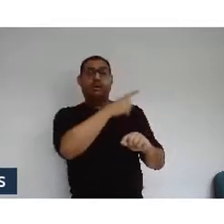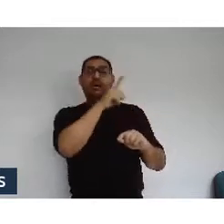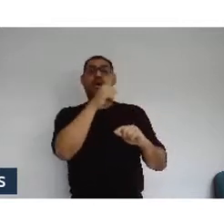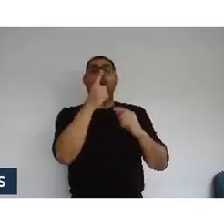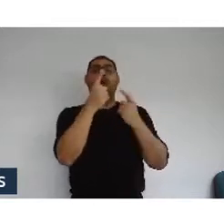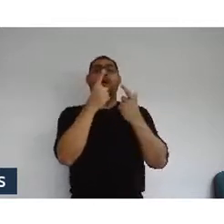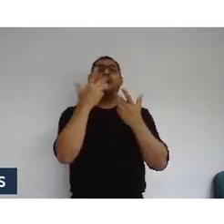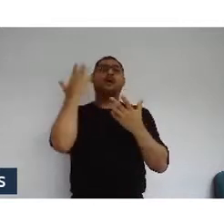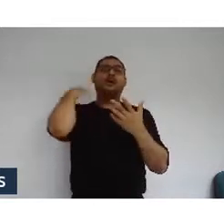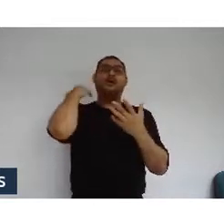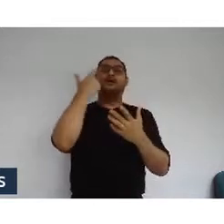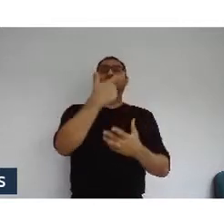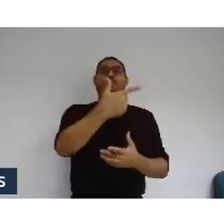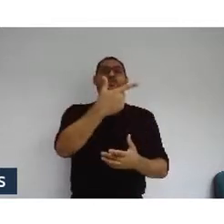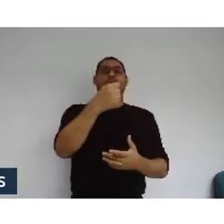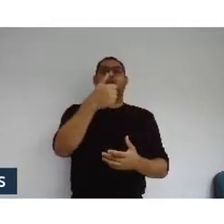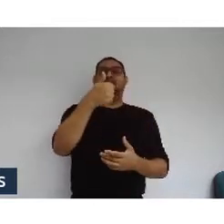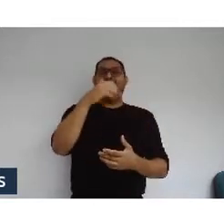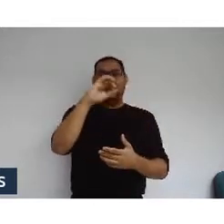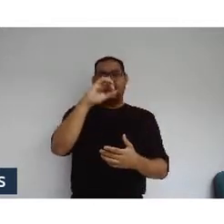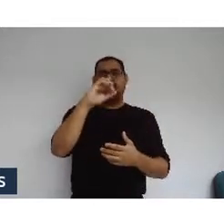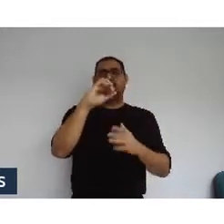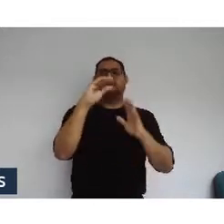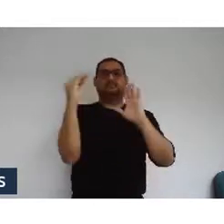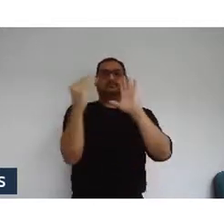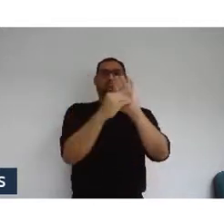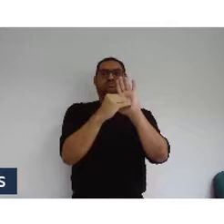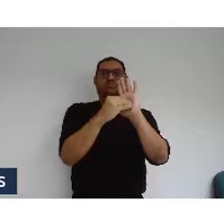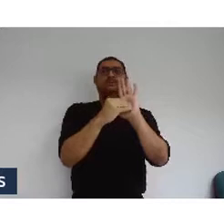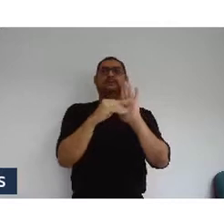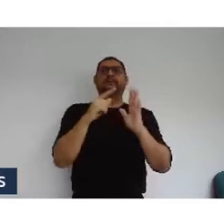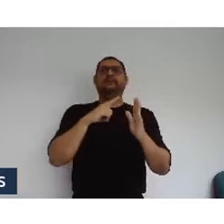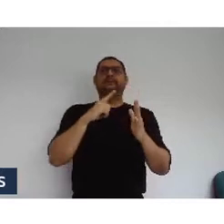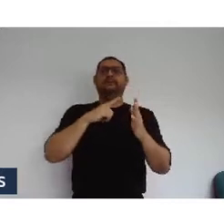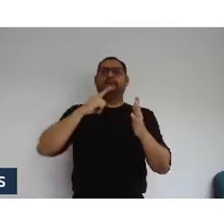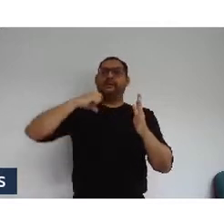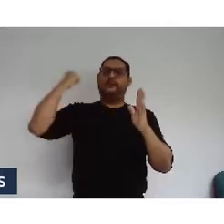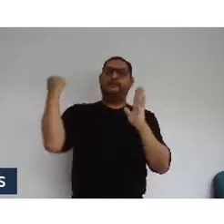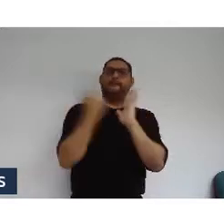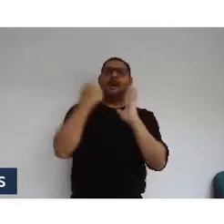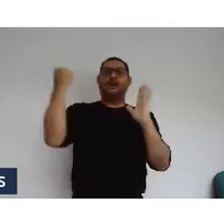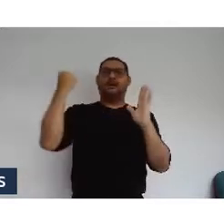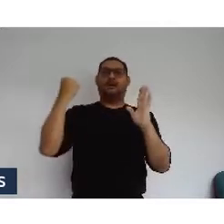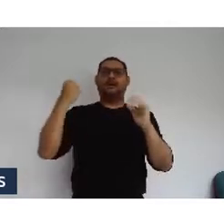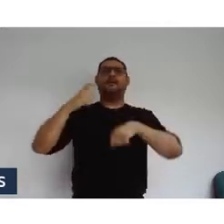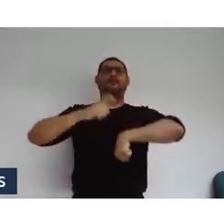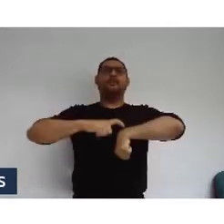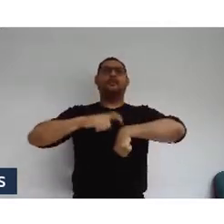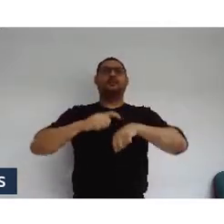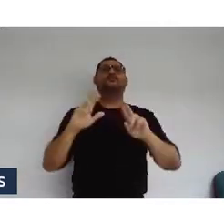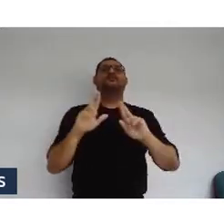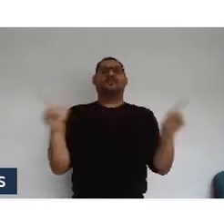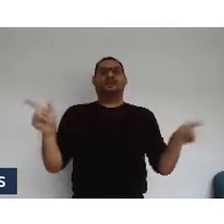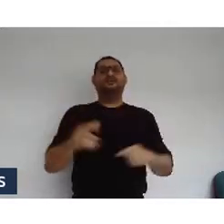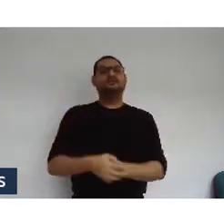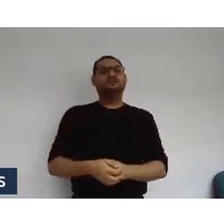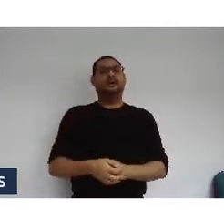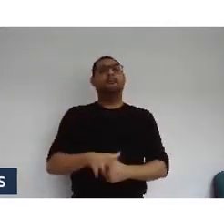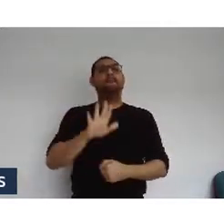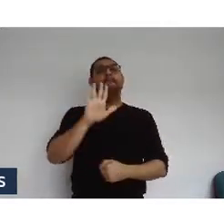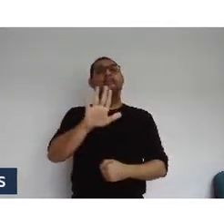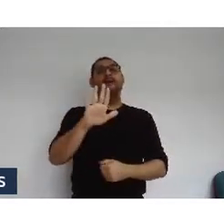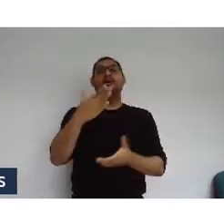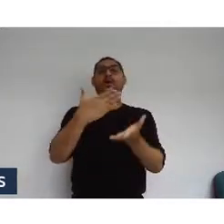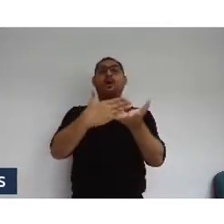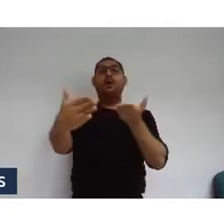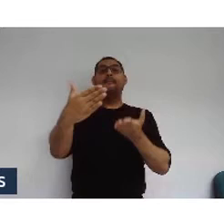de 2010, que realmente marcam um momento diferenciado. Mas vocês observem como, a partir de 2019,